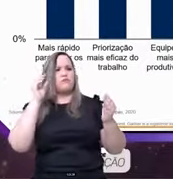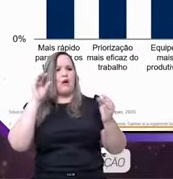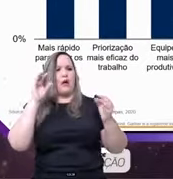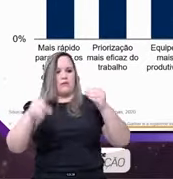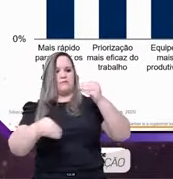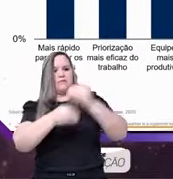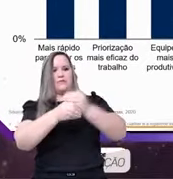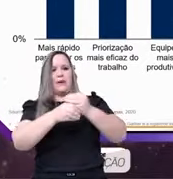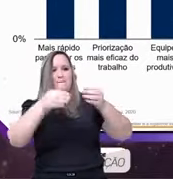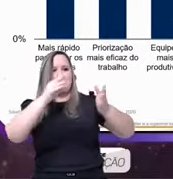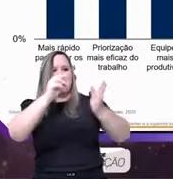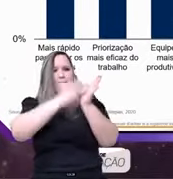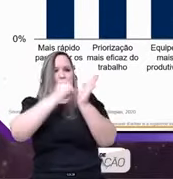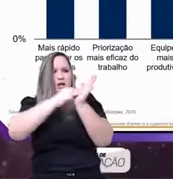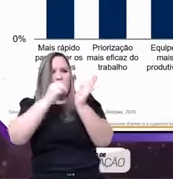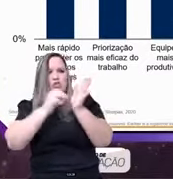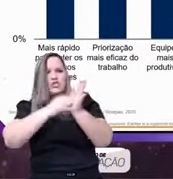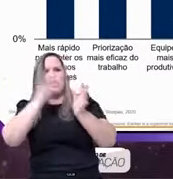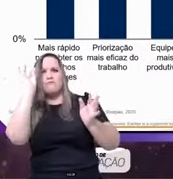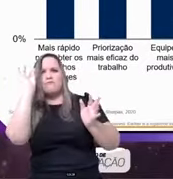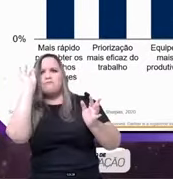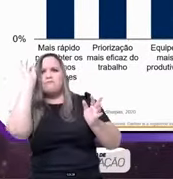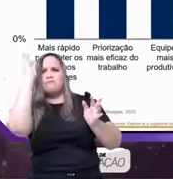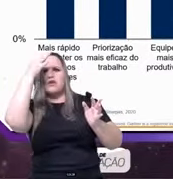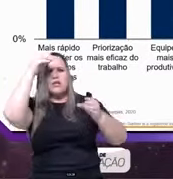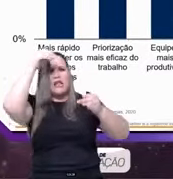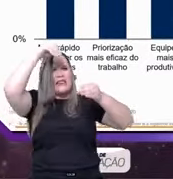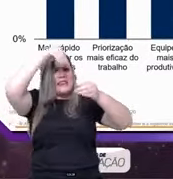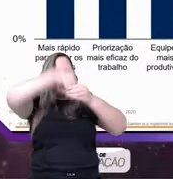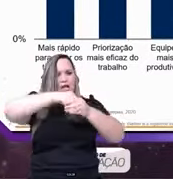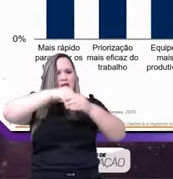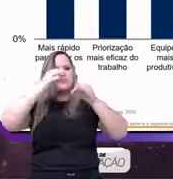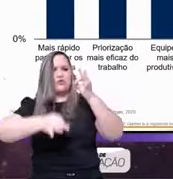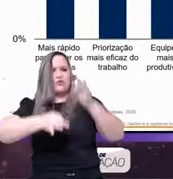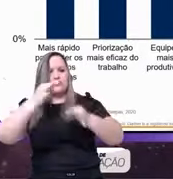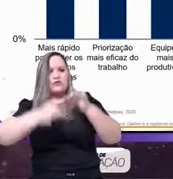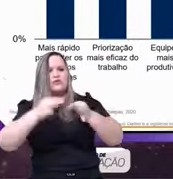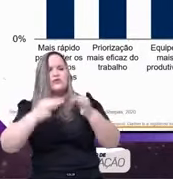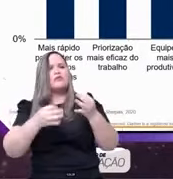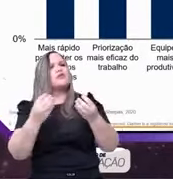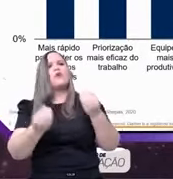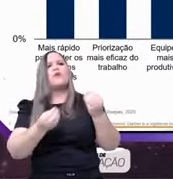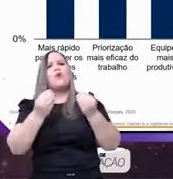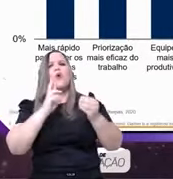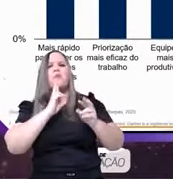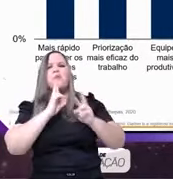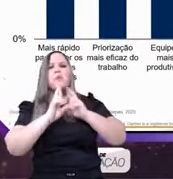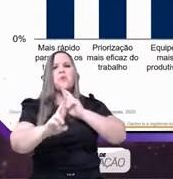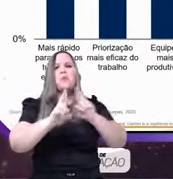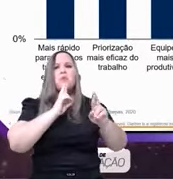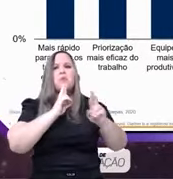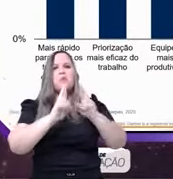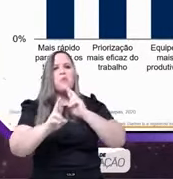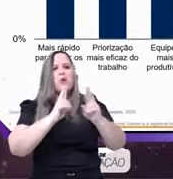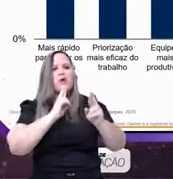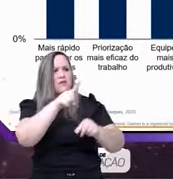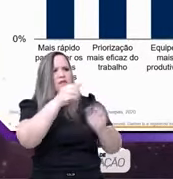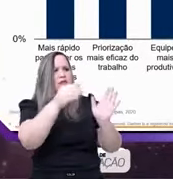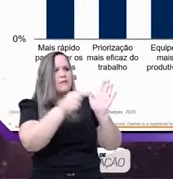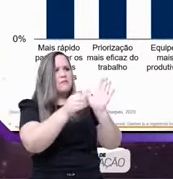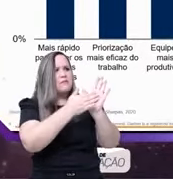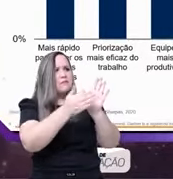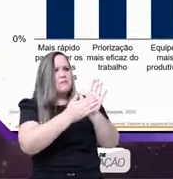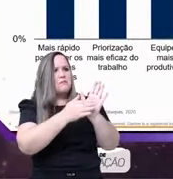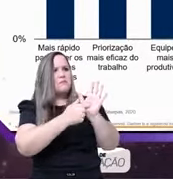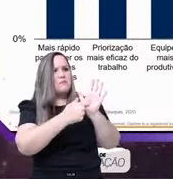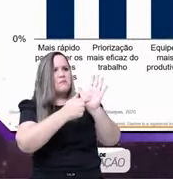ágeis dentro de uma organização como é o Poder Judiciário? Esses resultados, por exemplo, que o senhor nos apresenta,